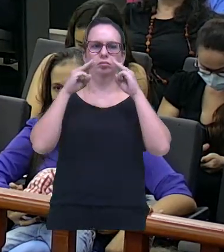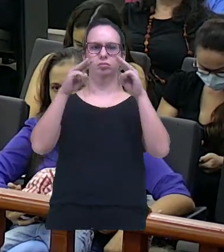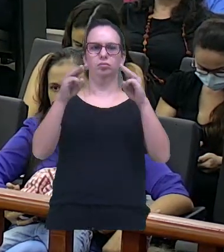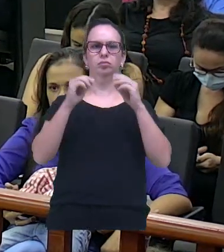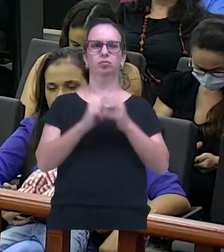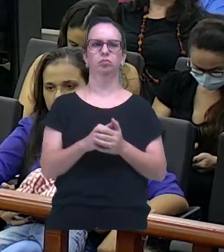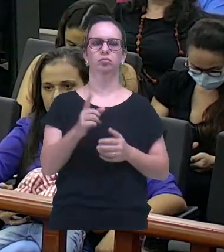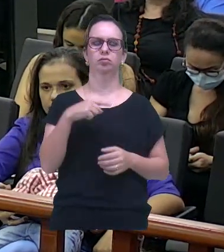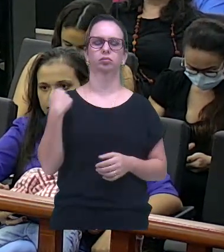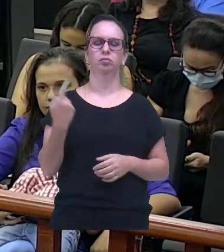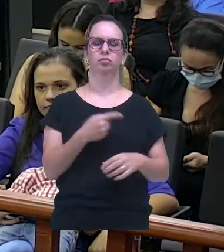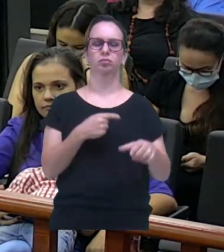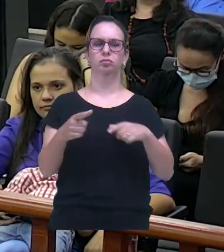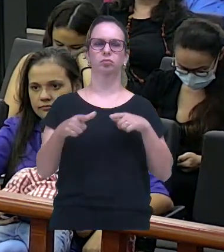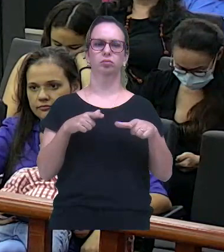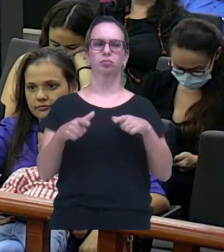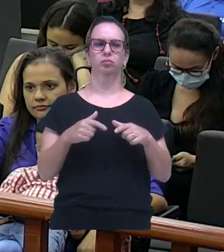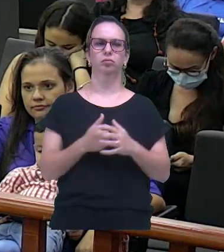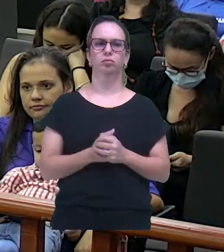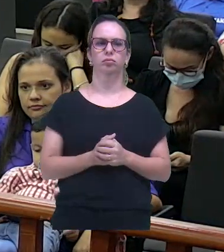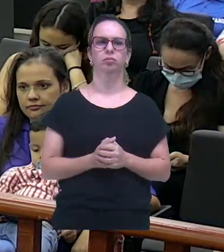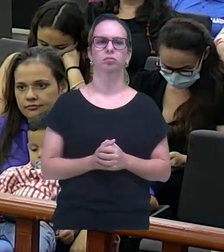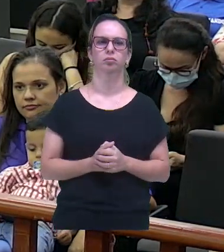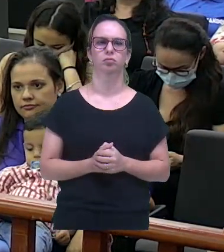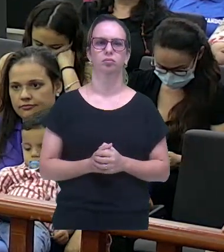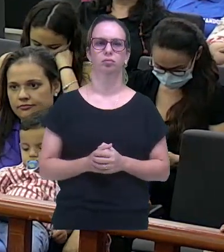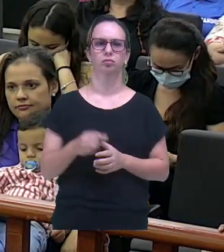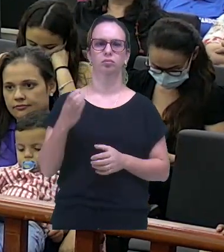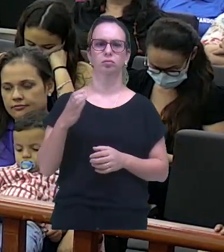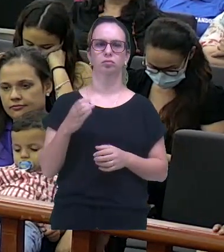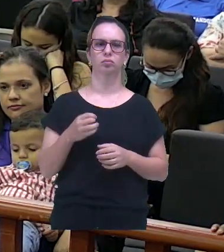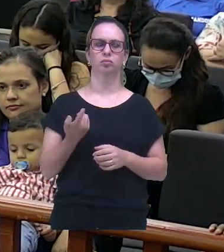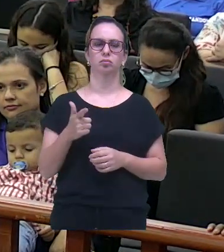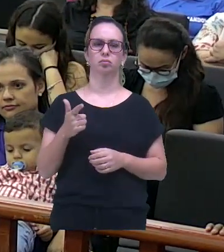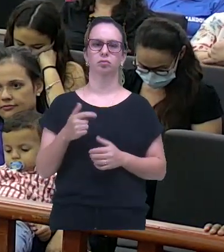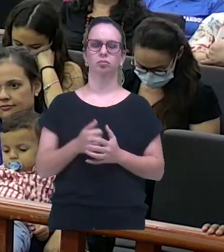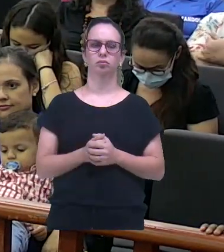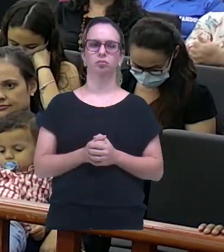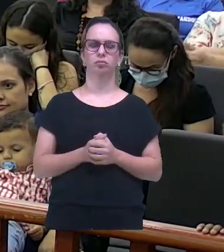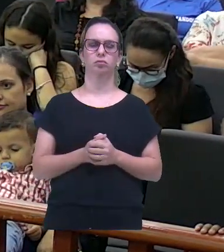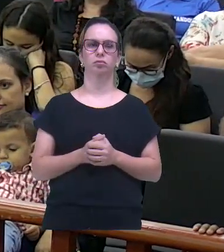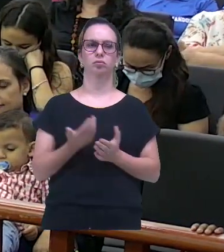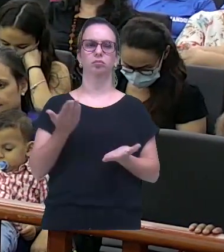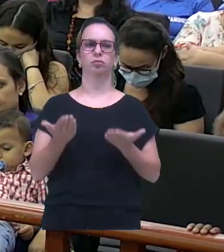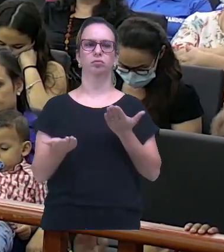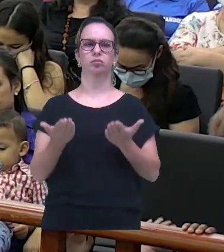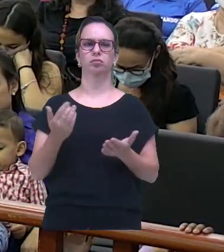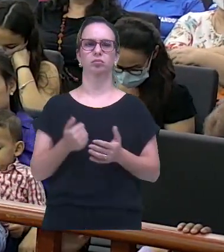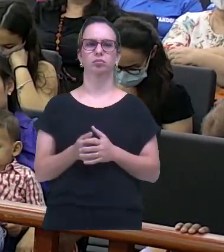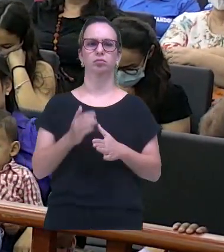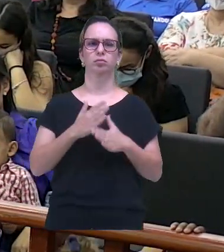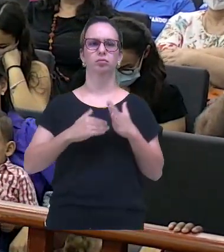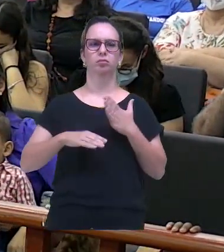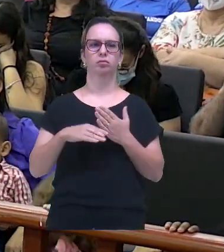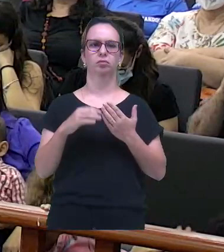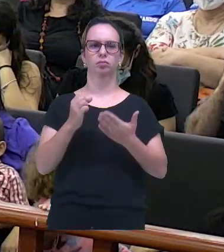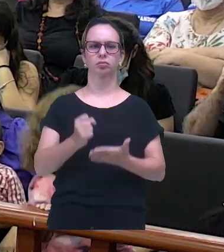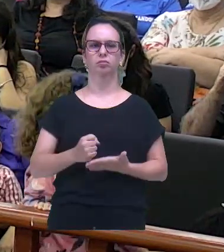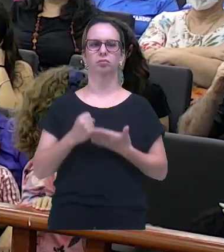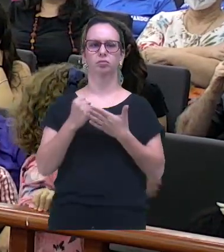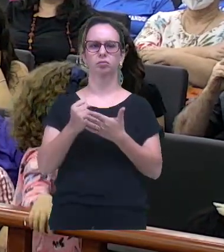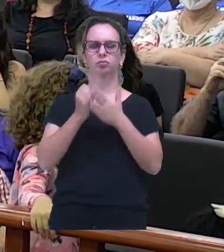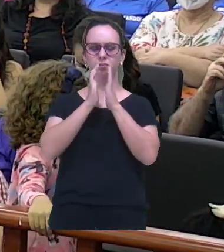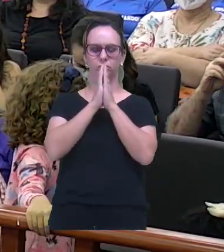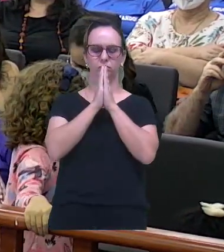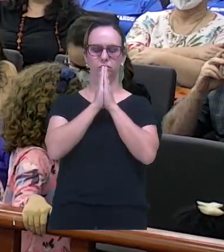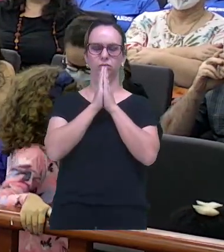nosso trabalho. E quero fazer sem distinção a todos aqueles que colaboram, rezam e torcem